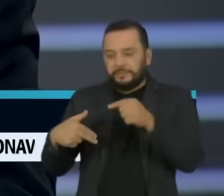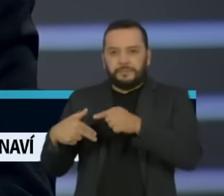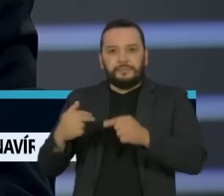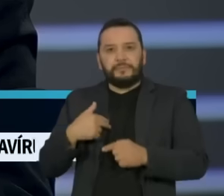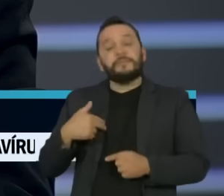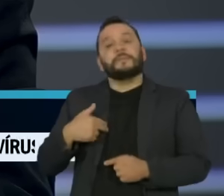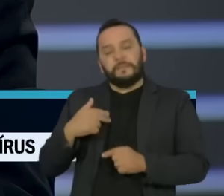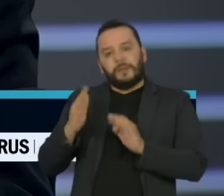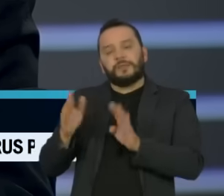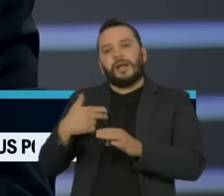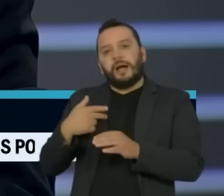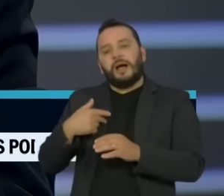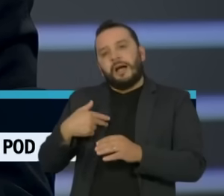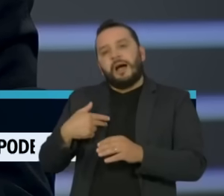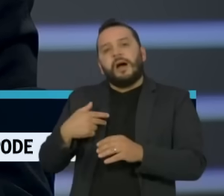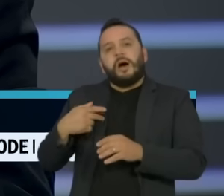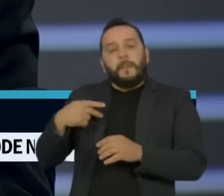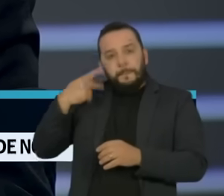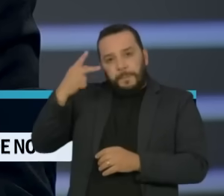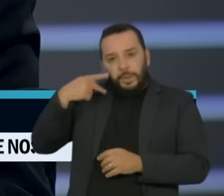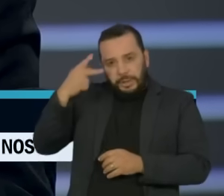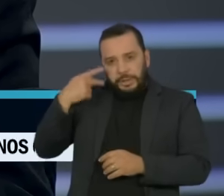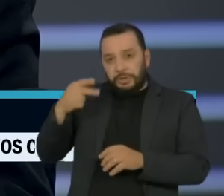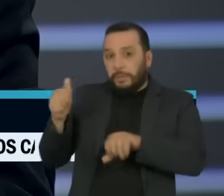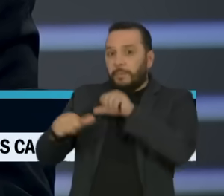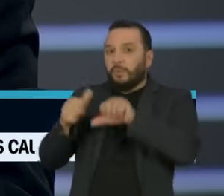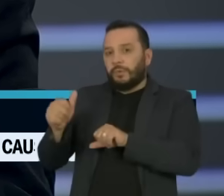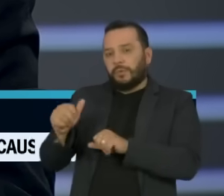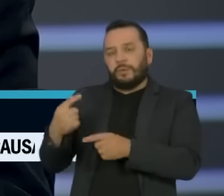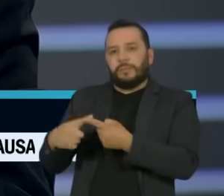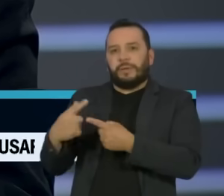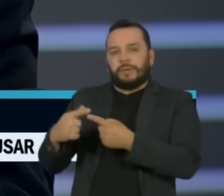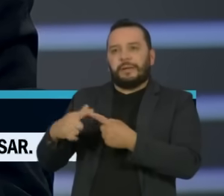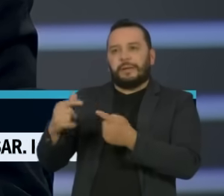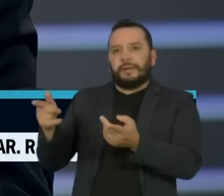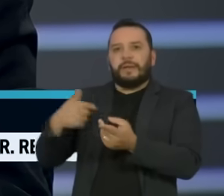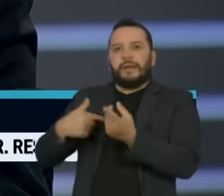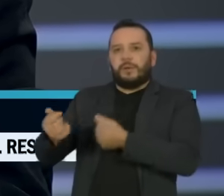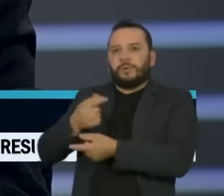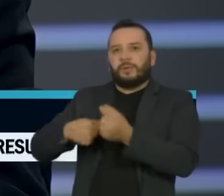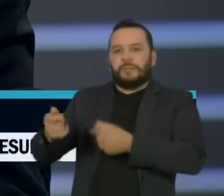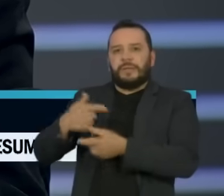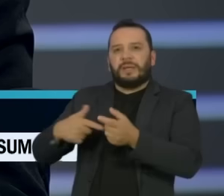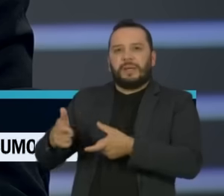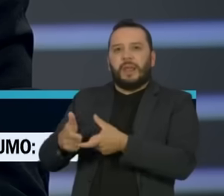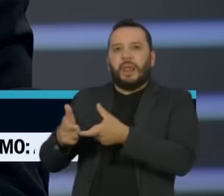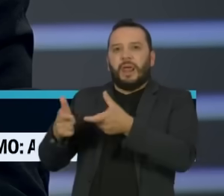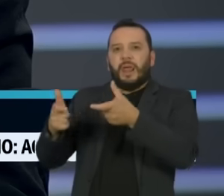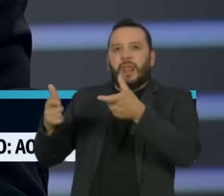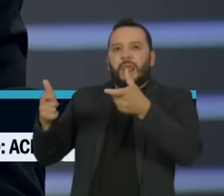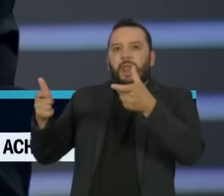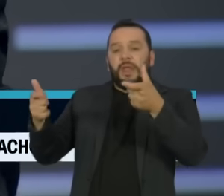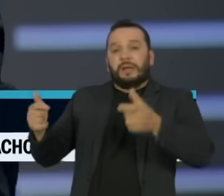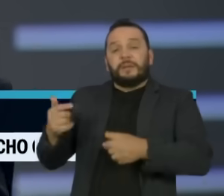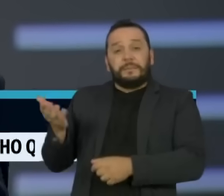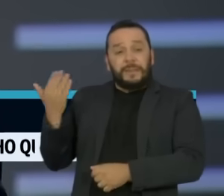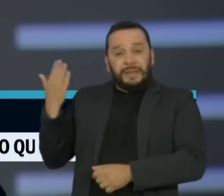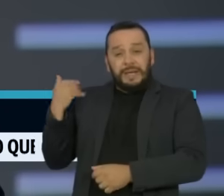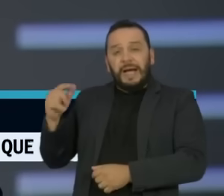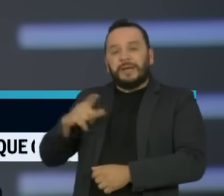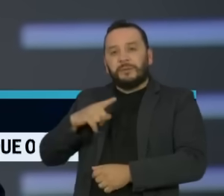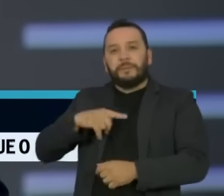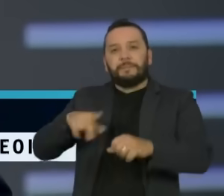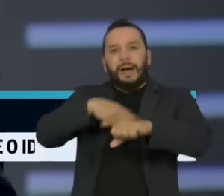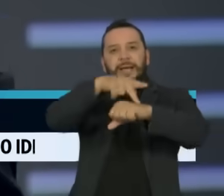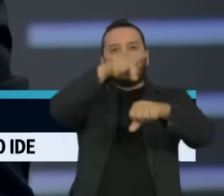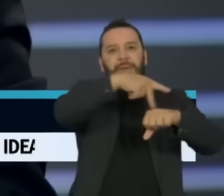política externa. A China, desde que começou a virar um país gigantesco economicamente, ela tinha uma política externa de baixo impacto. Agora